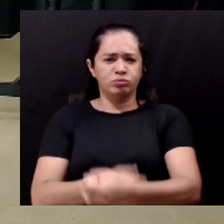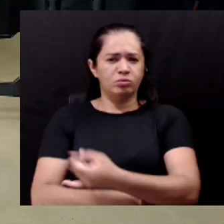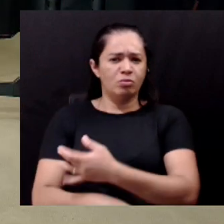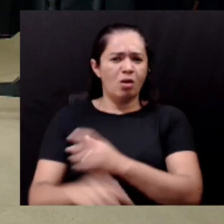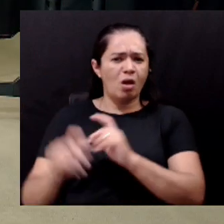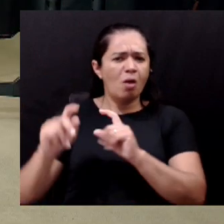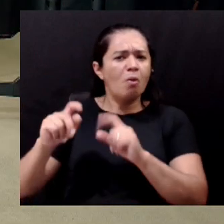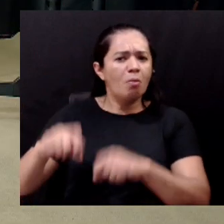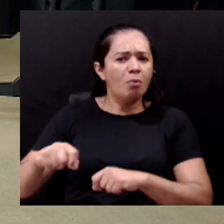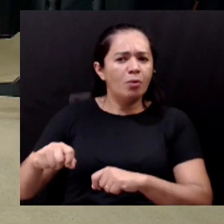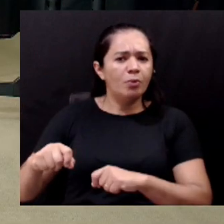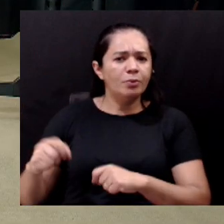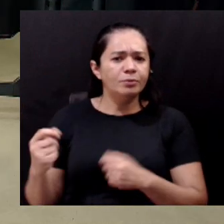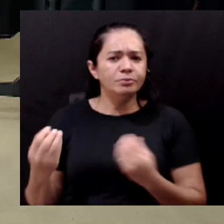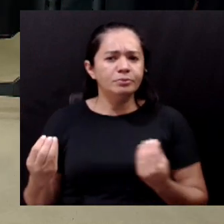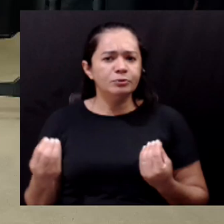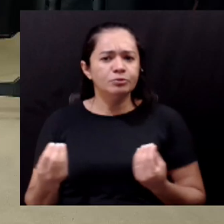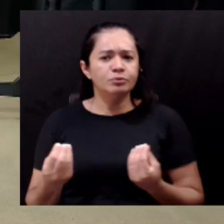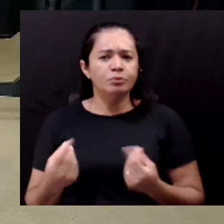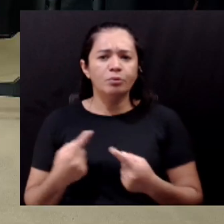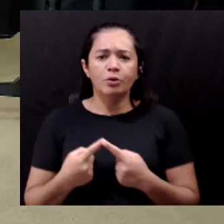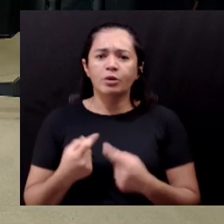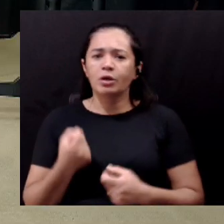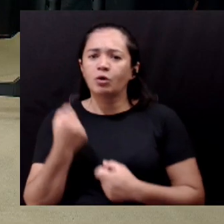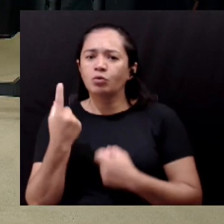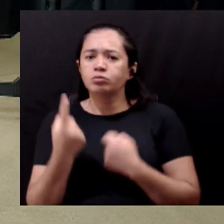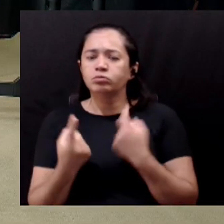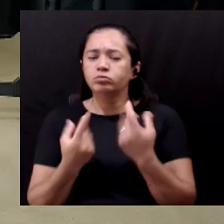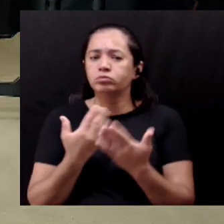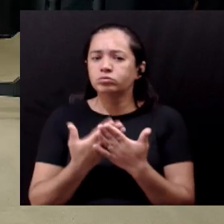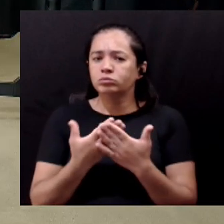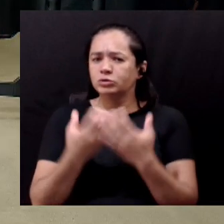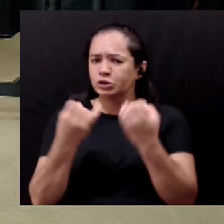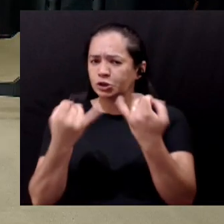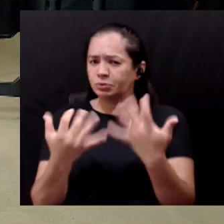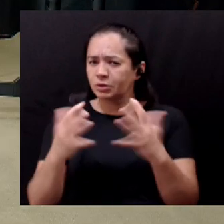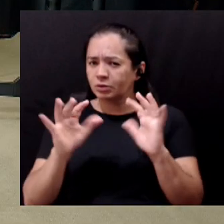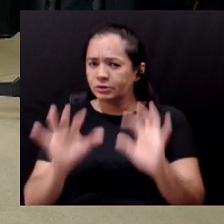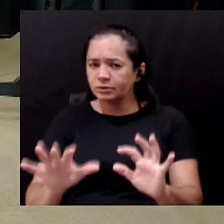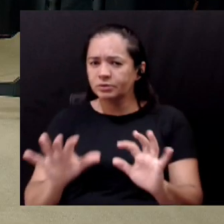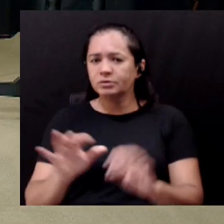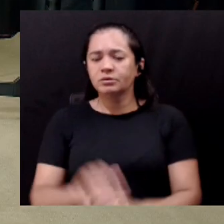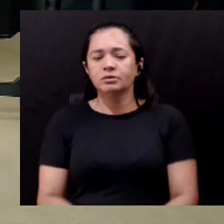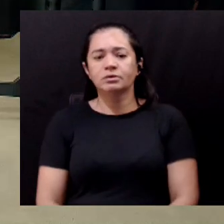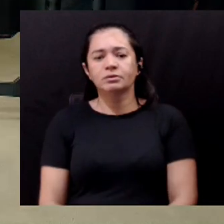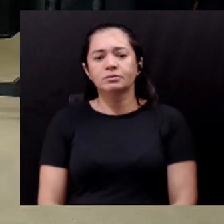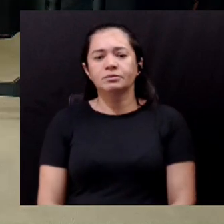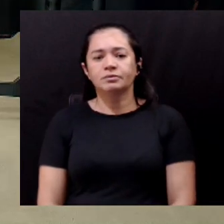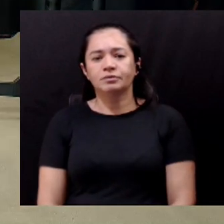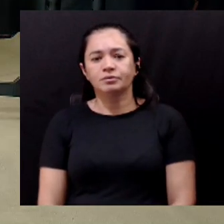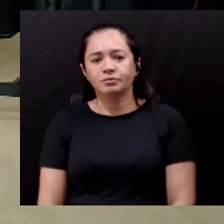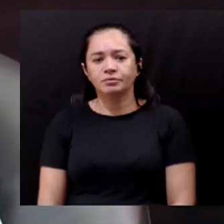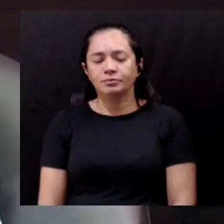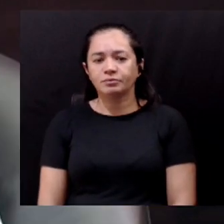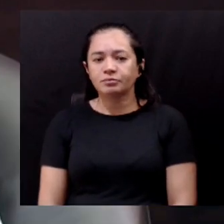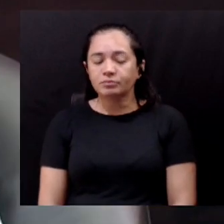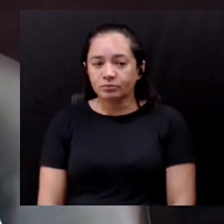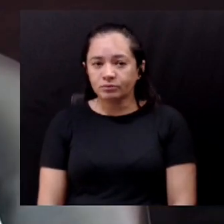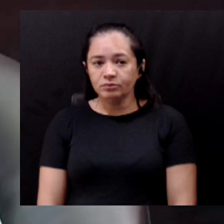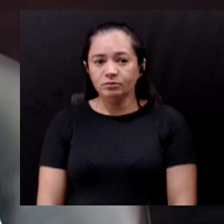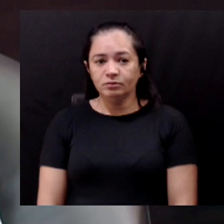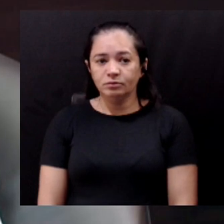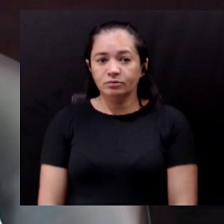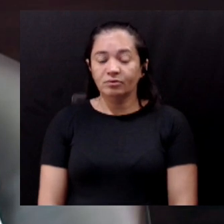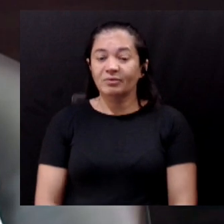Vamos lá, então, é com você agora. Vai lá. Muito bom. Ah, se ter muito poder,